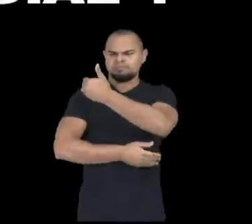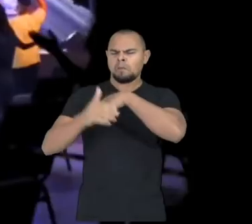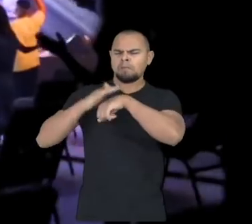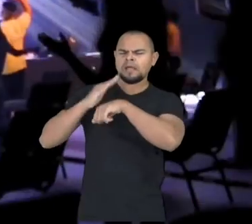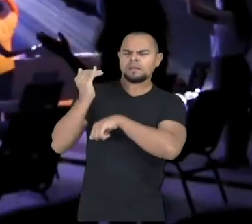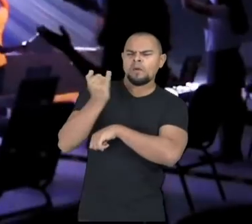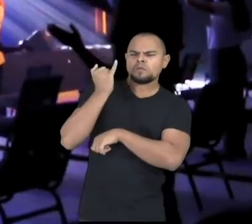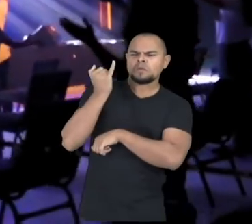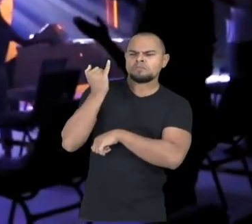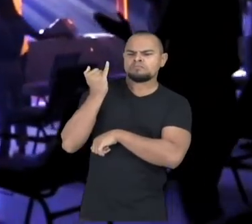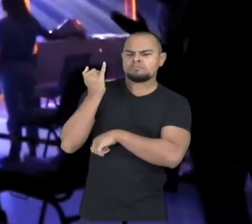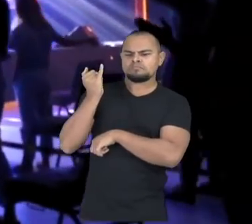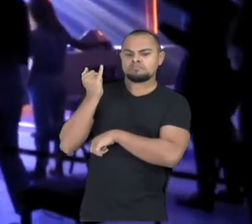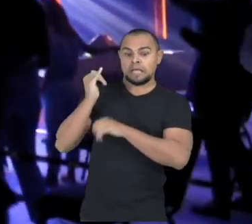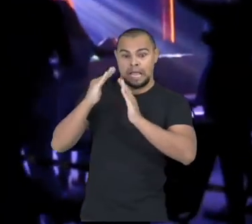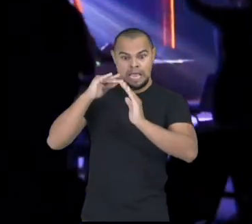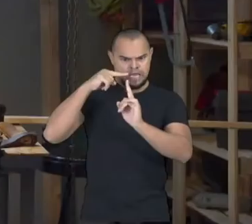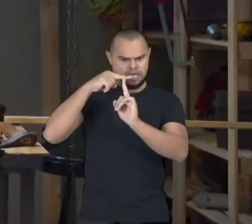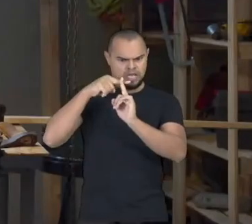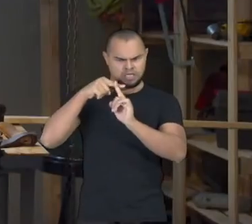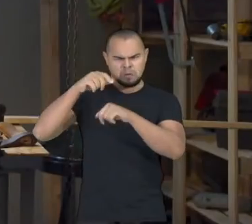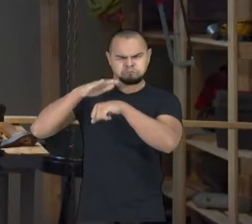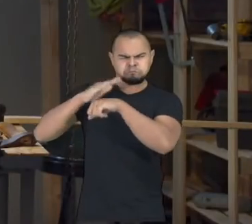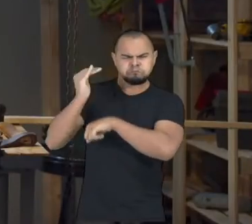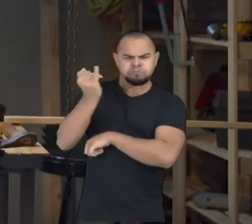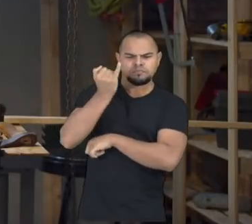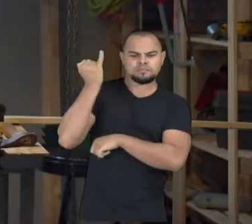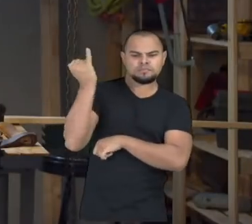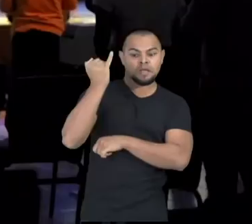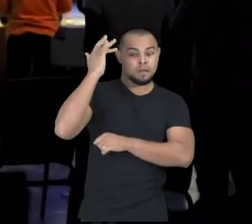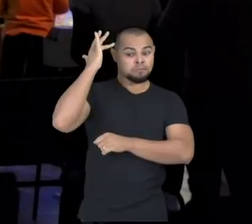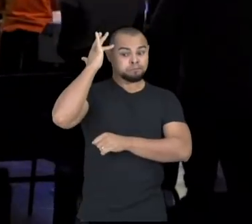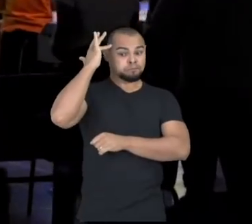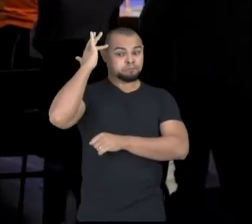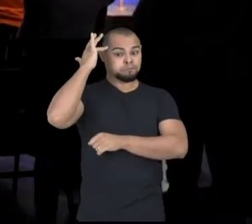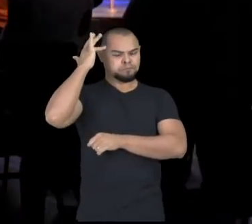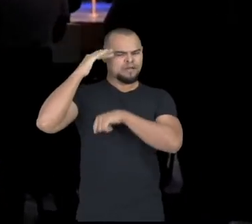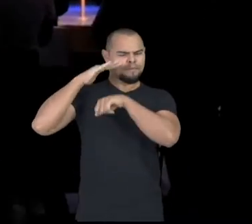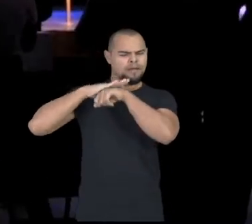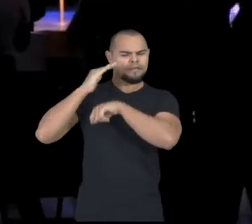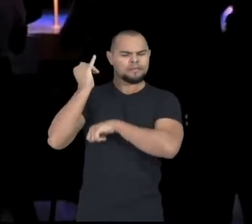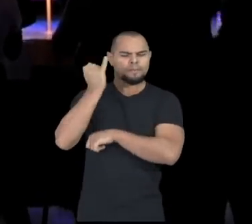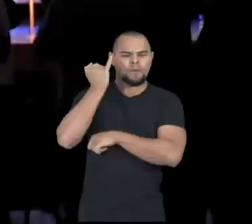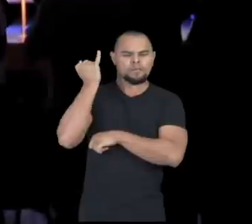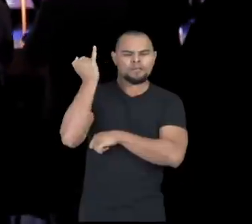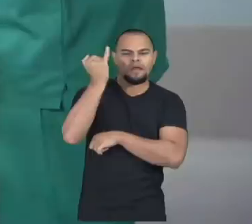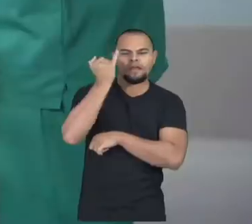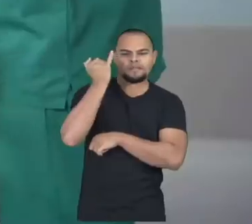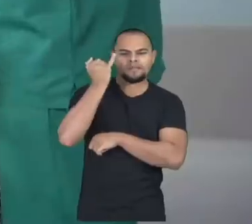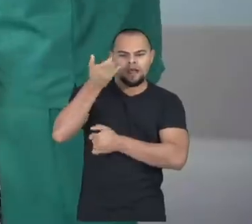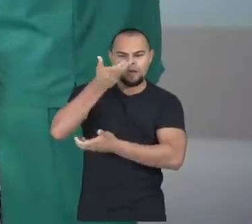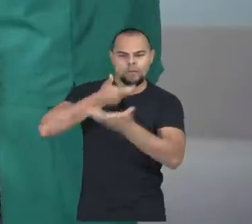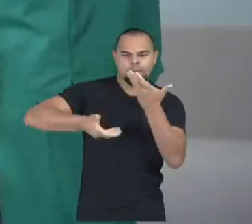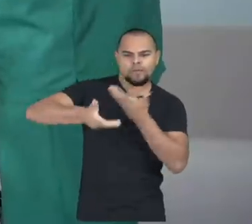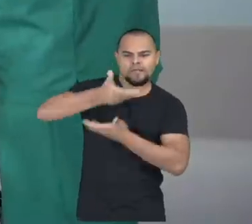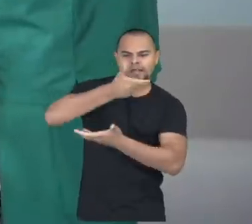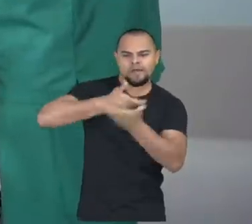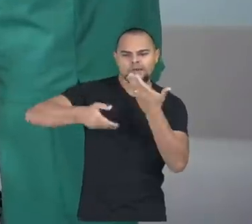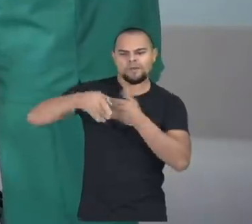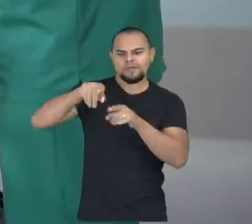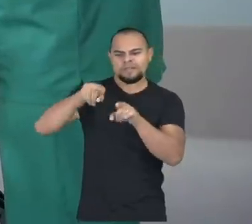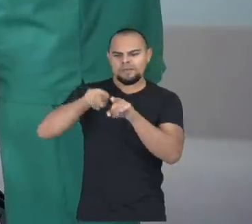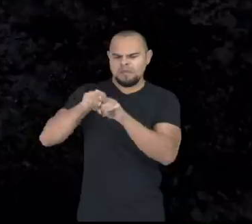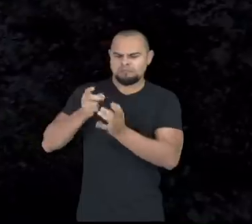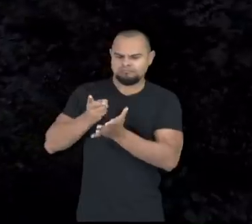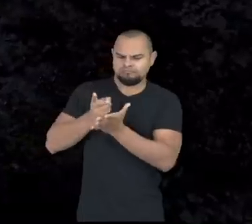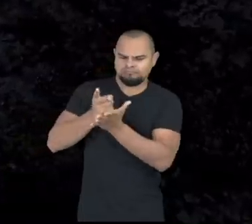essencial? A igreja é essencial. A maturidade é essencial. A comunhão é essencial. A